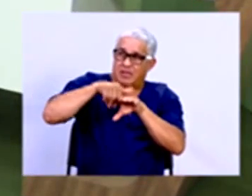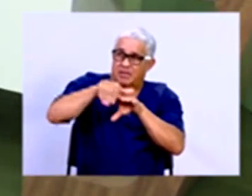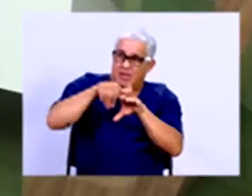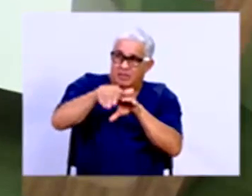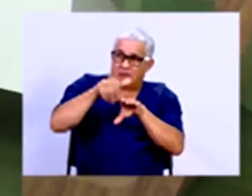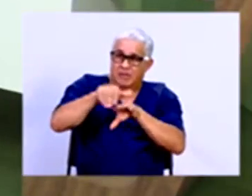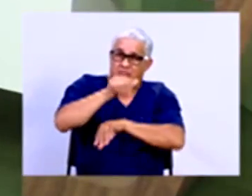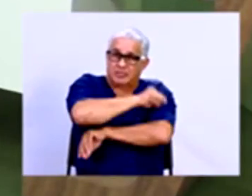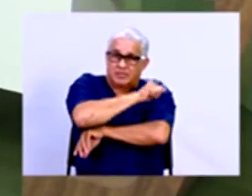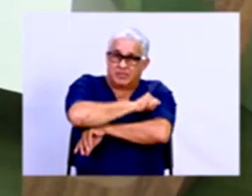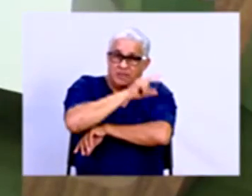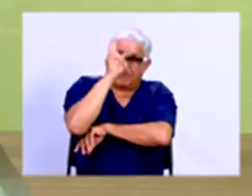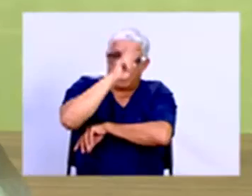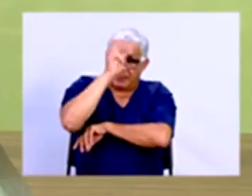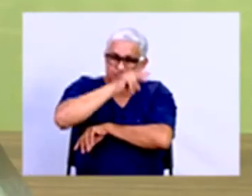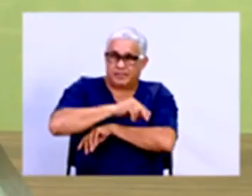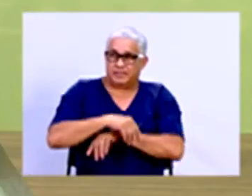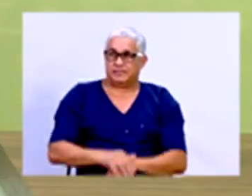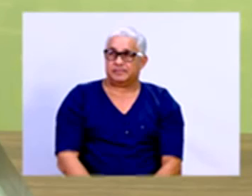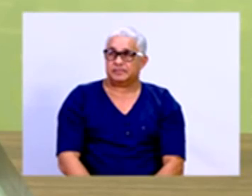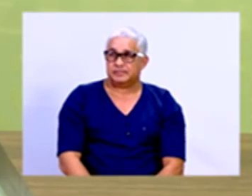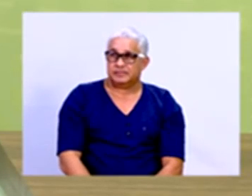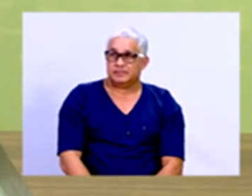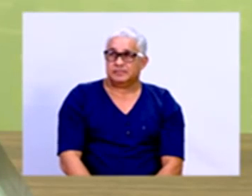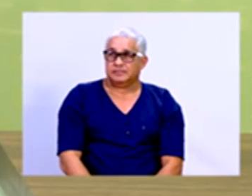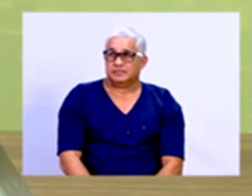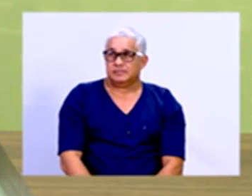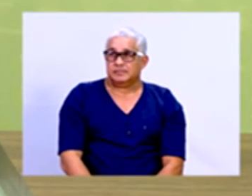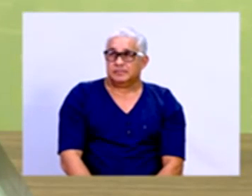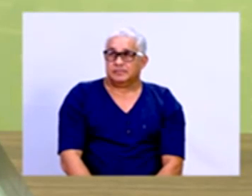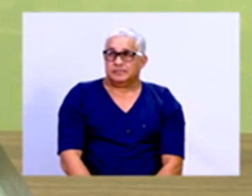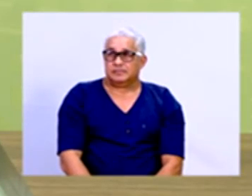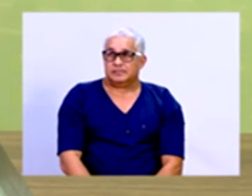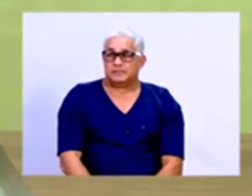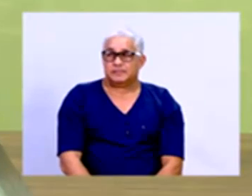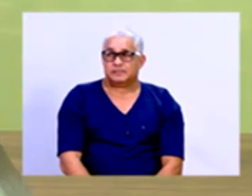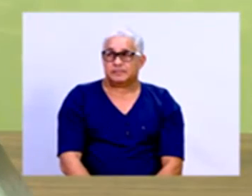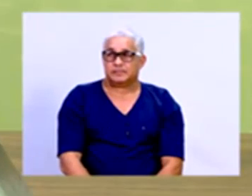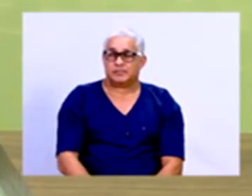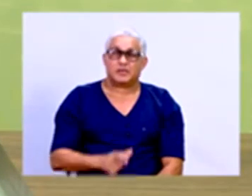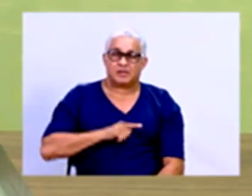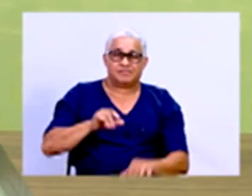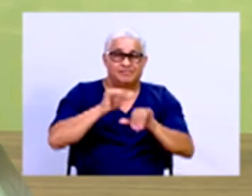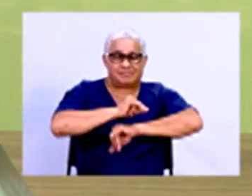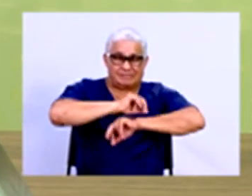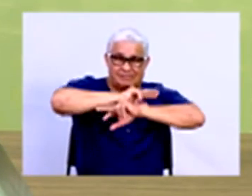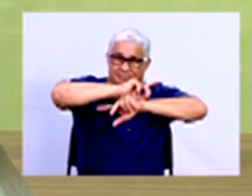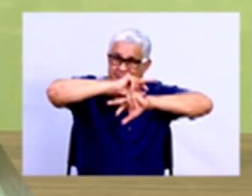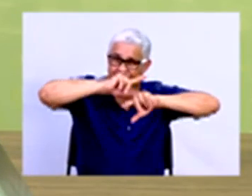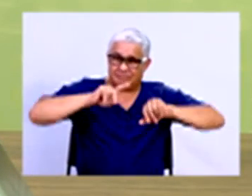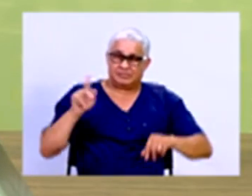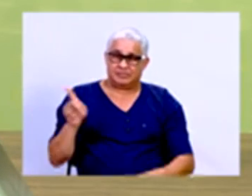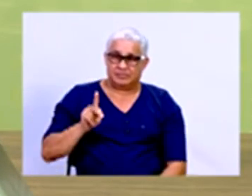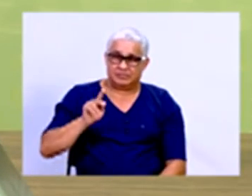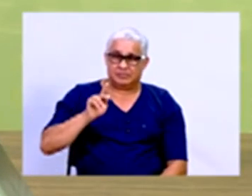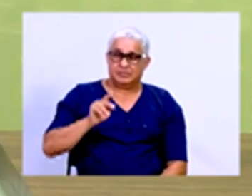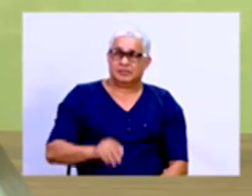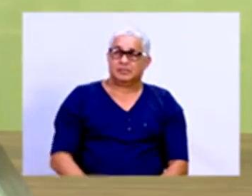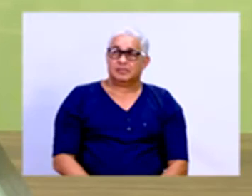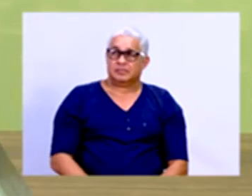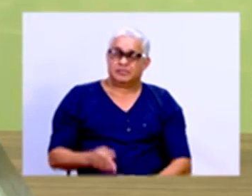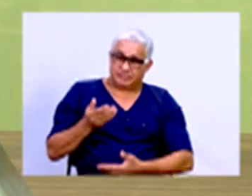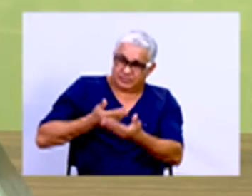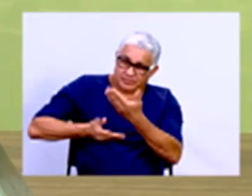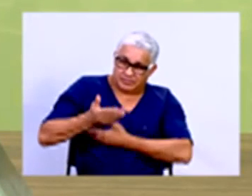refrescar a memória deles aí? Exatamente, professor. Bem, pessoal, vimos uma série de informações que o professor Inas compartilhou aqui conosco,